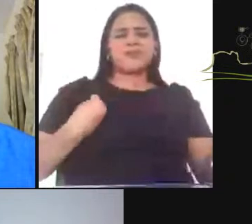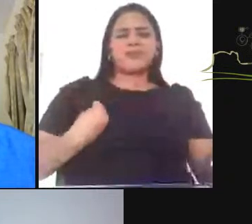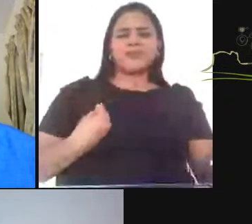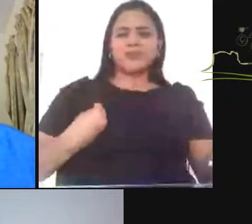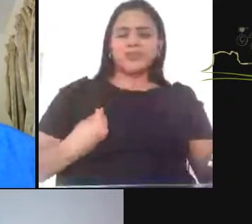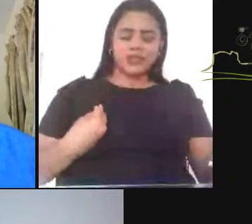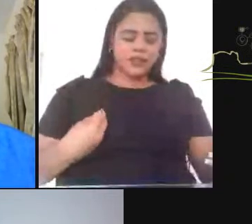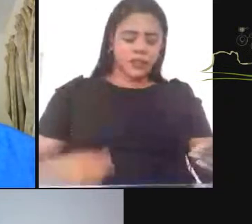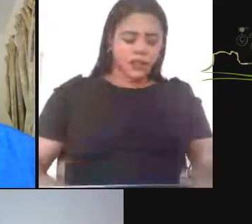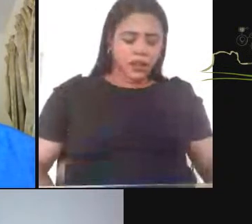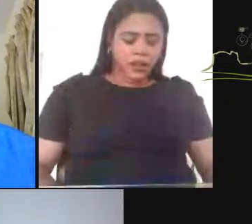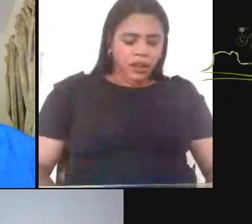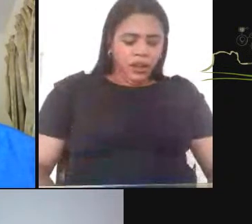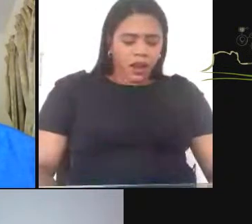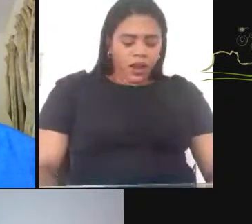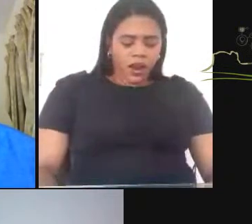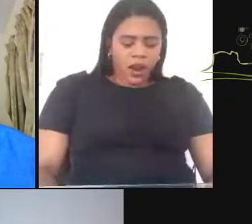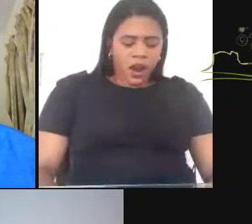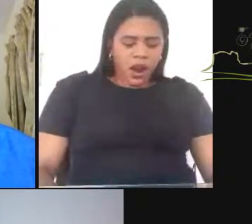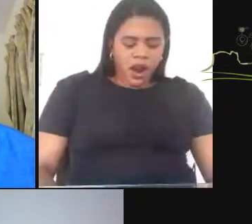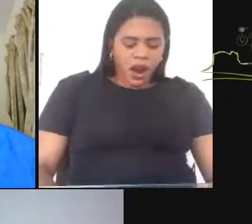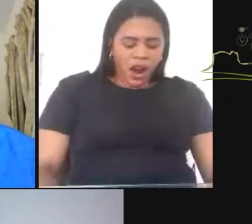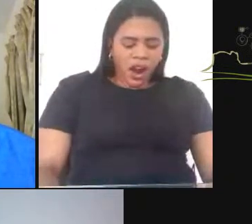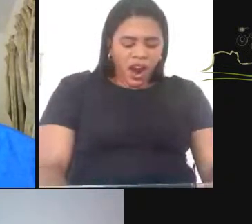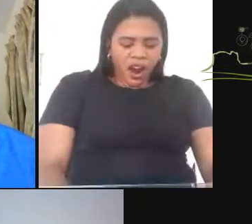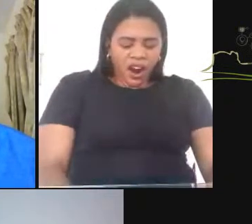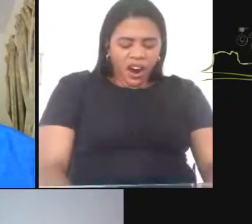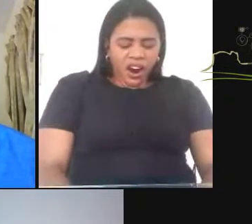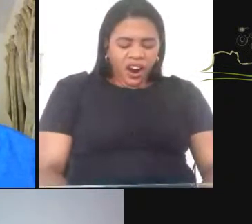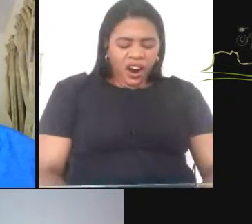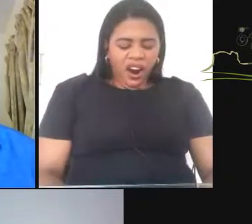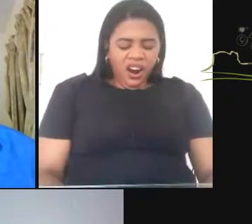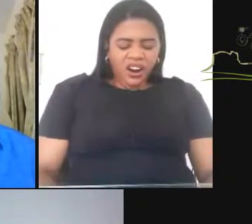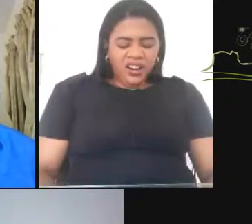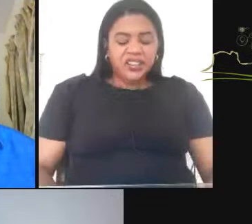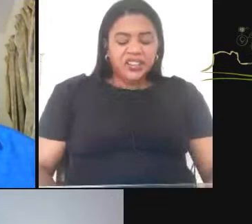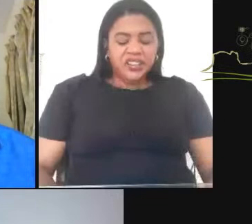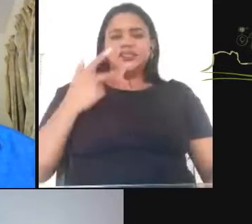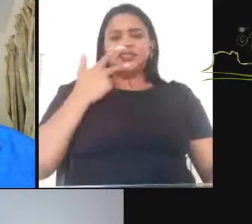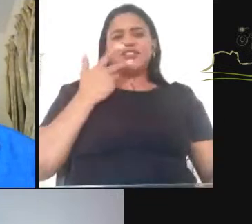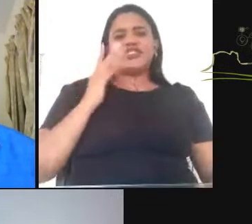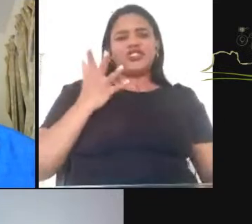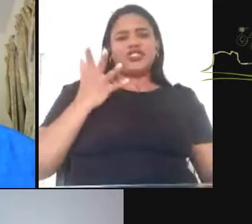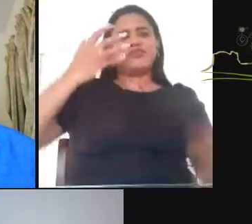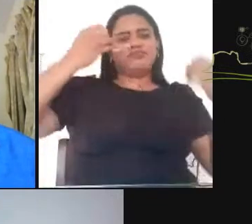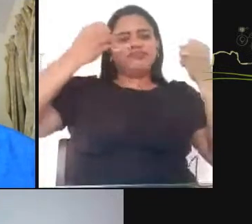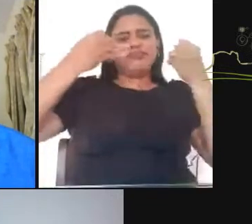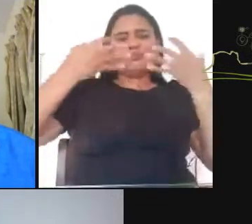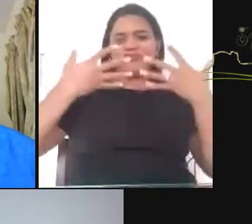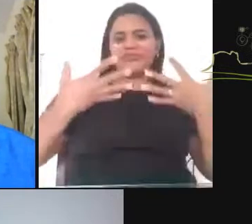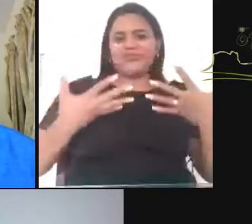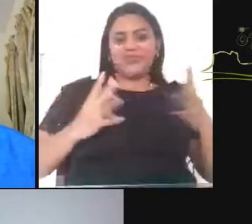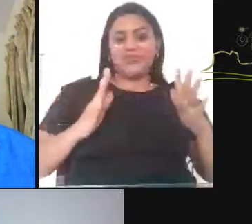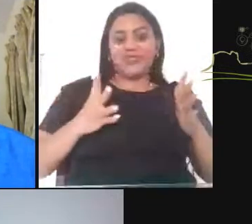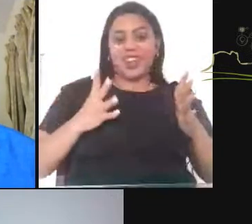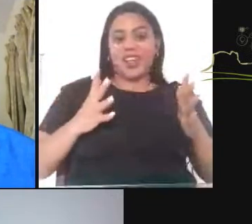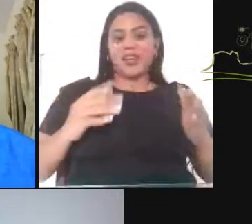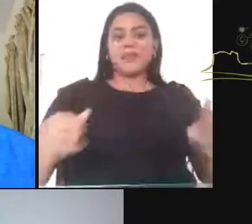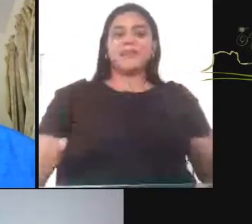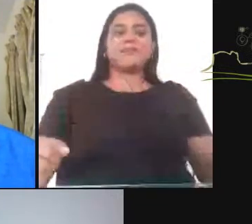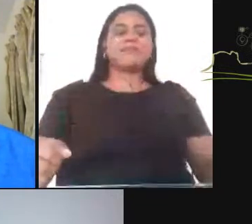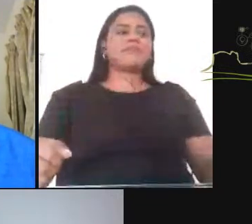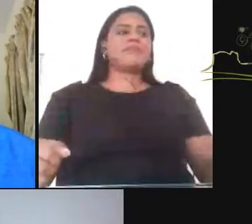ideias. Enfim, eu acho que já foi quase tudo dito. Eu queria, se